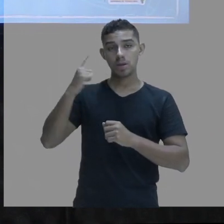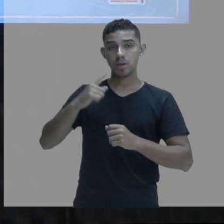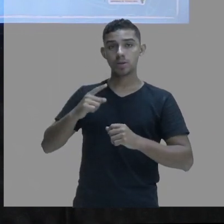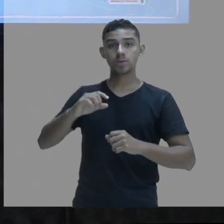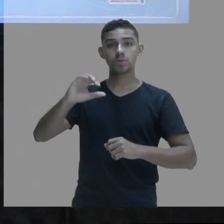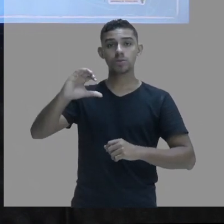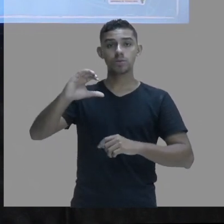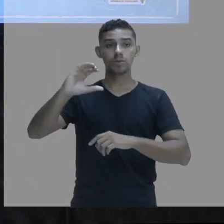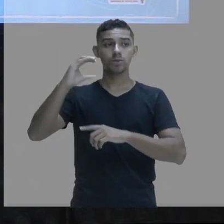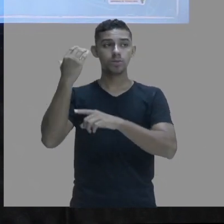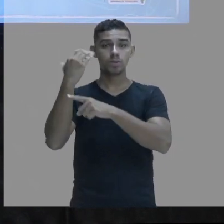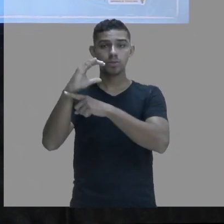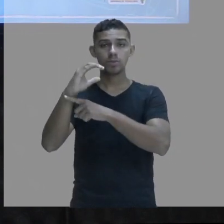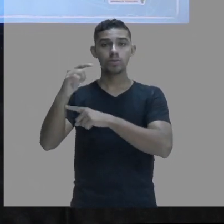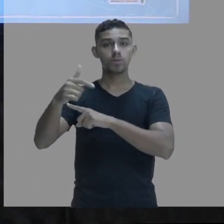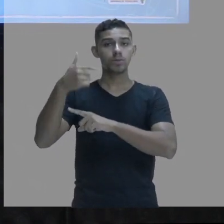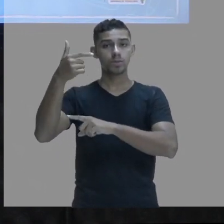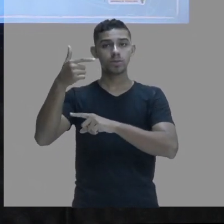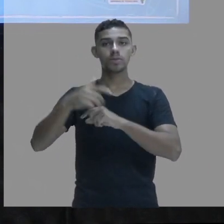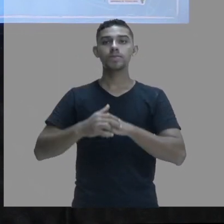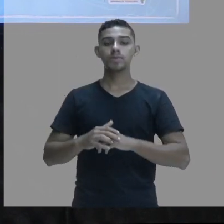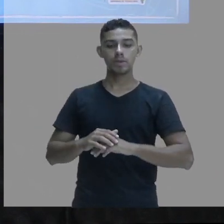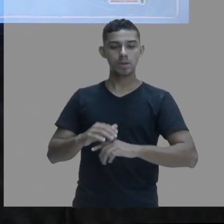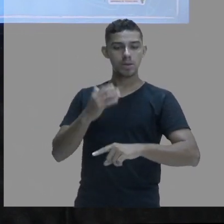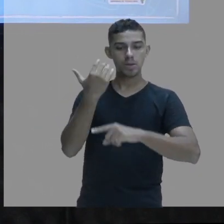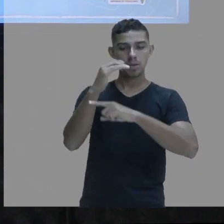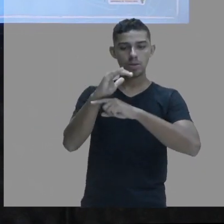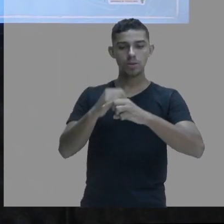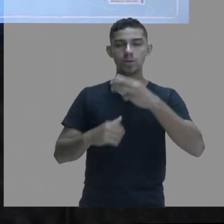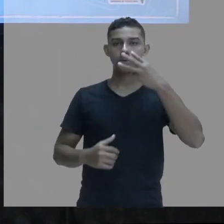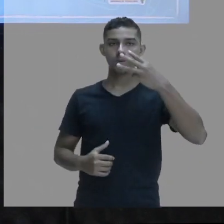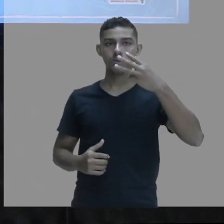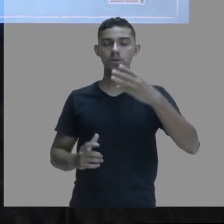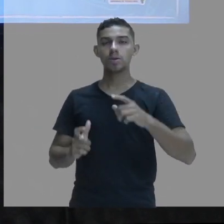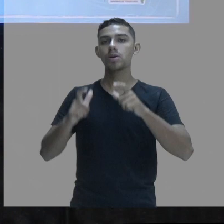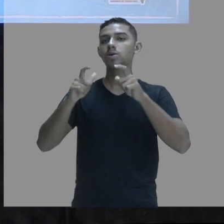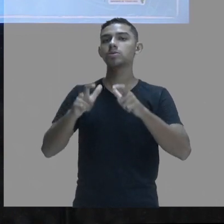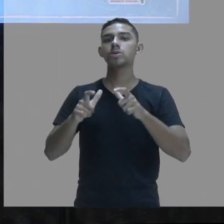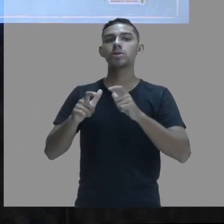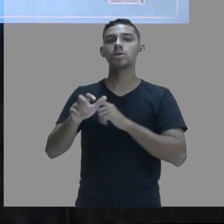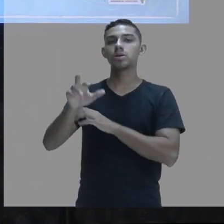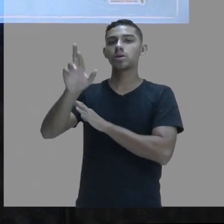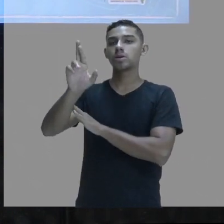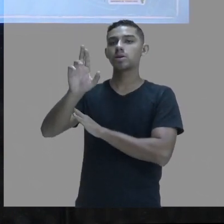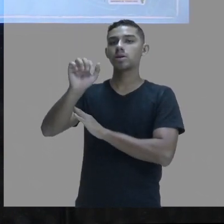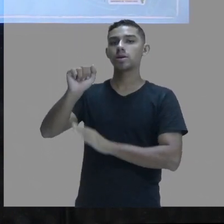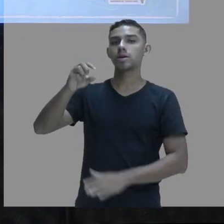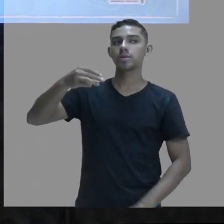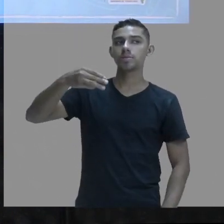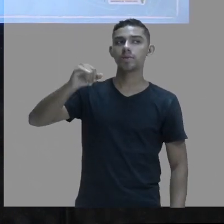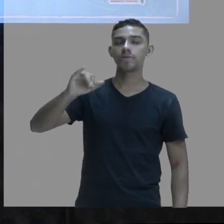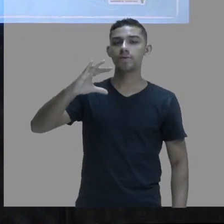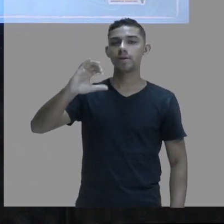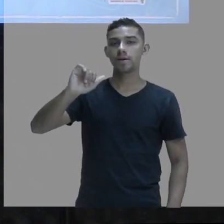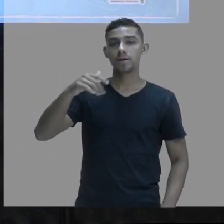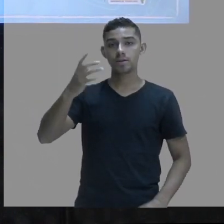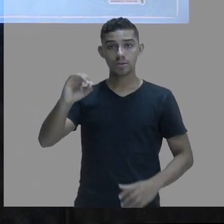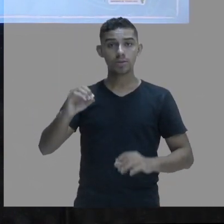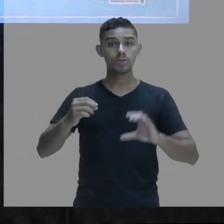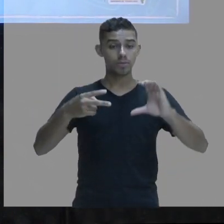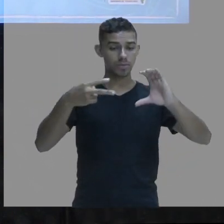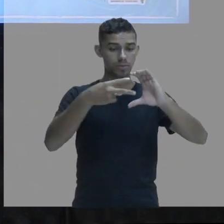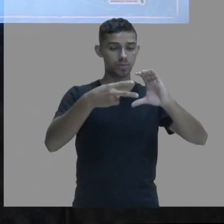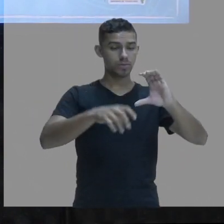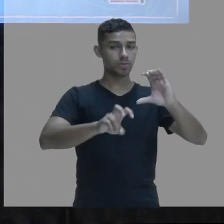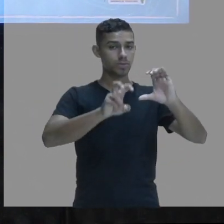número, 2. E onde está a ramificação? Ela está no carbono 5. Então, o